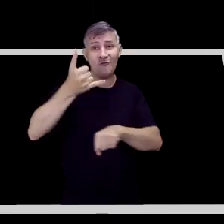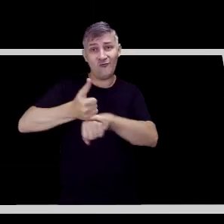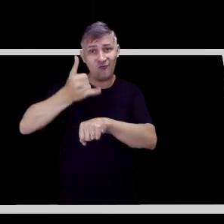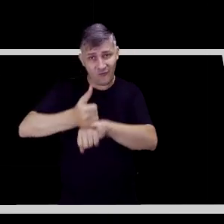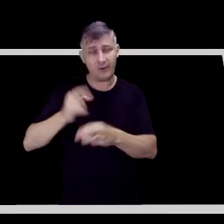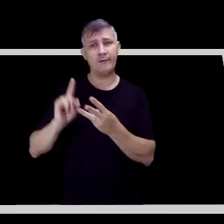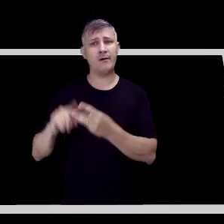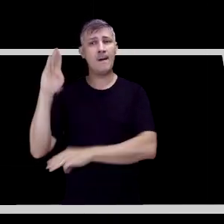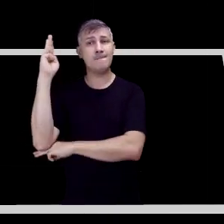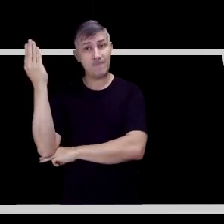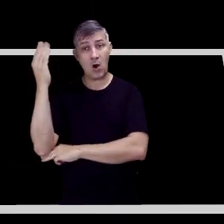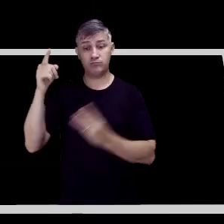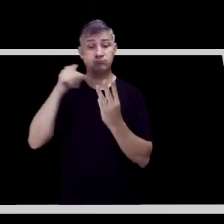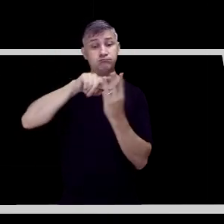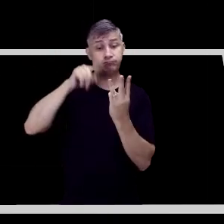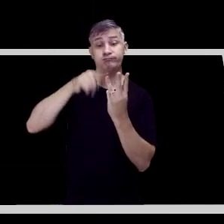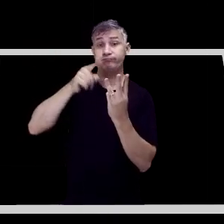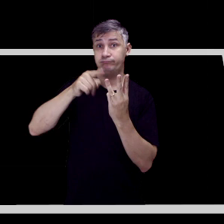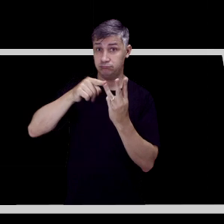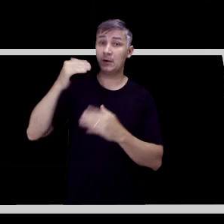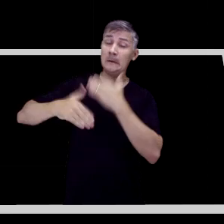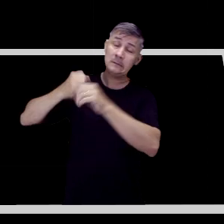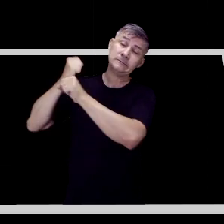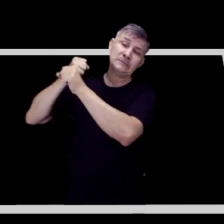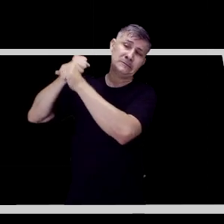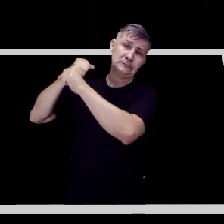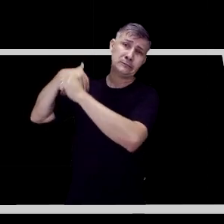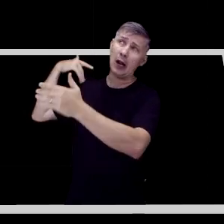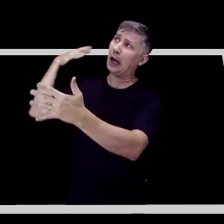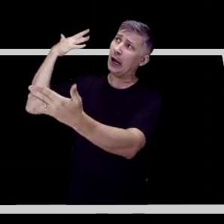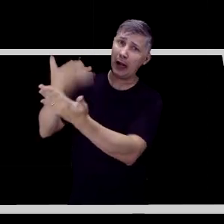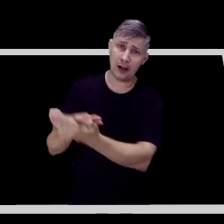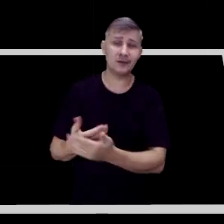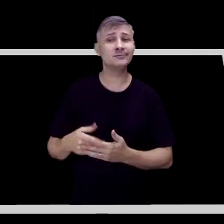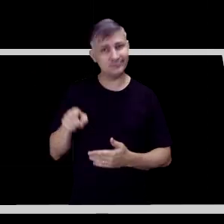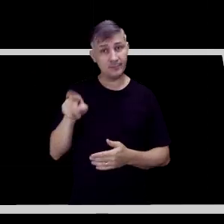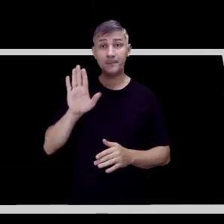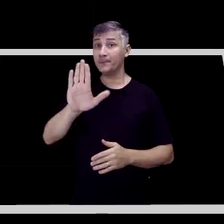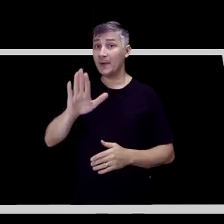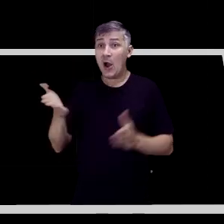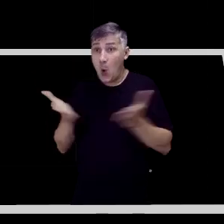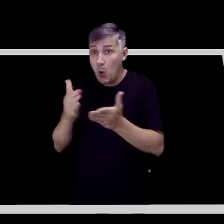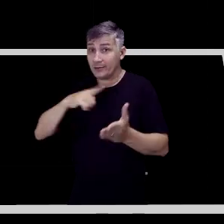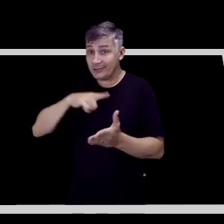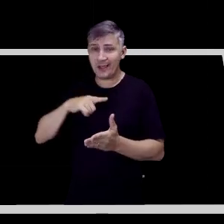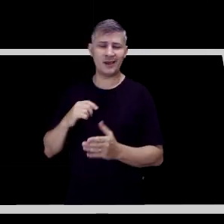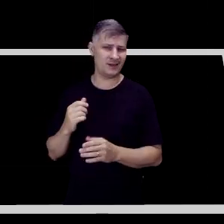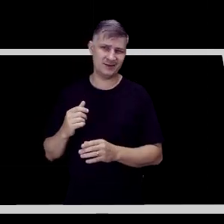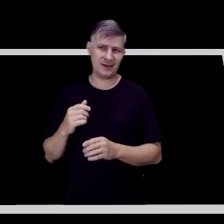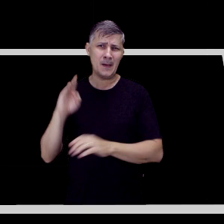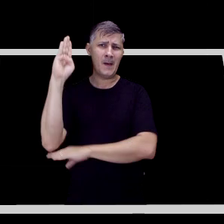assim, já há bastantes décadas, produzido, é um fenômeno relativamente novo. É o que a gente chama de